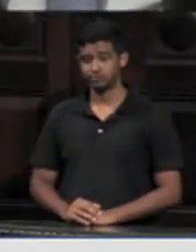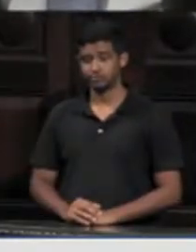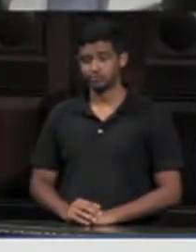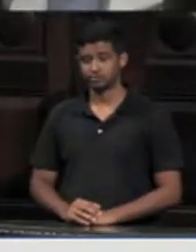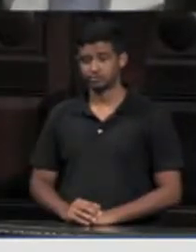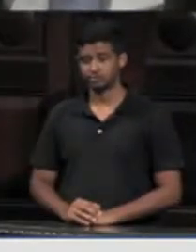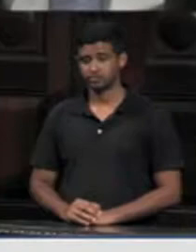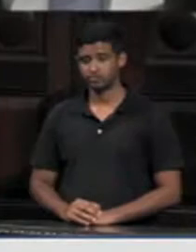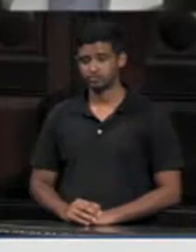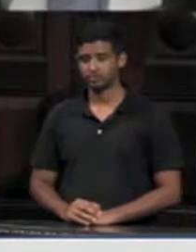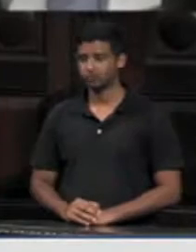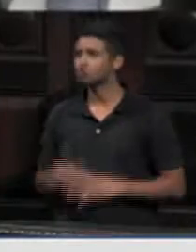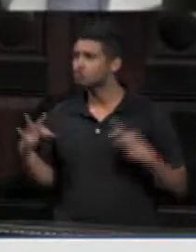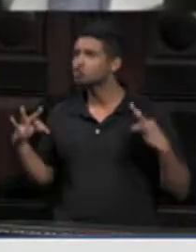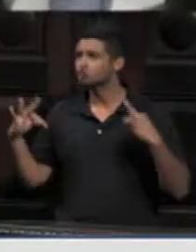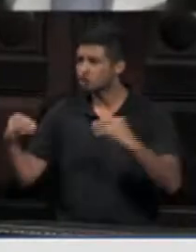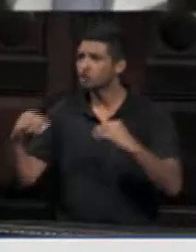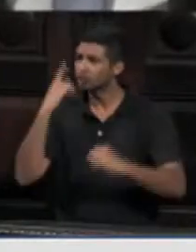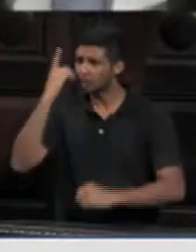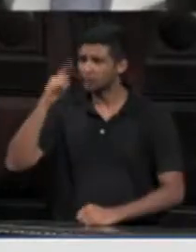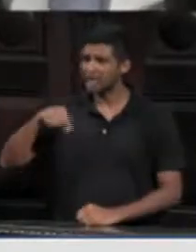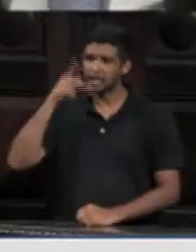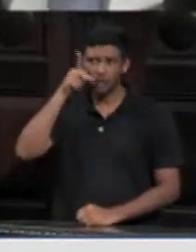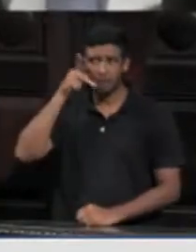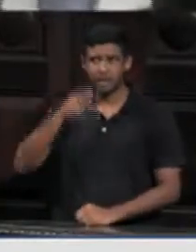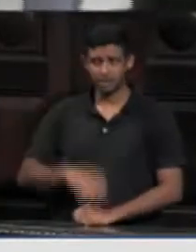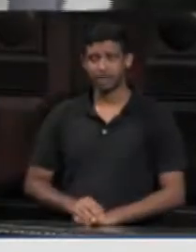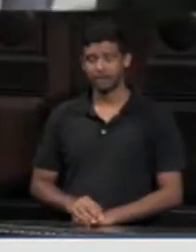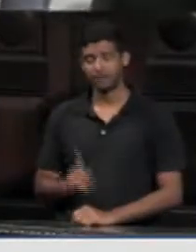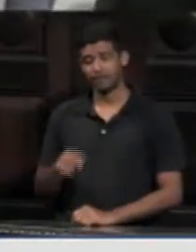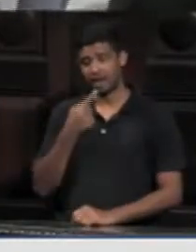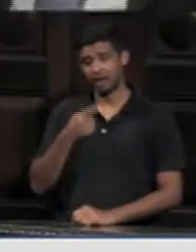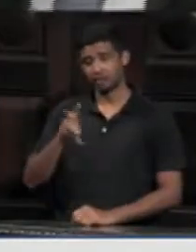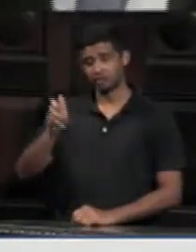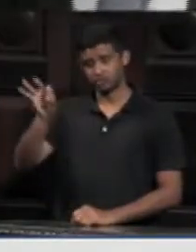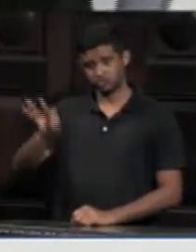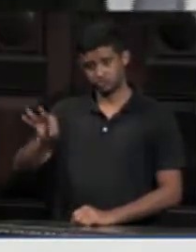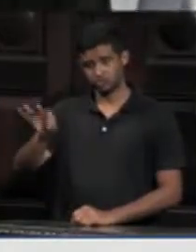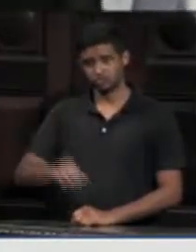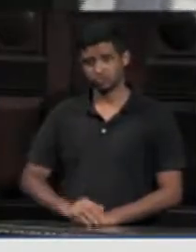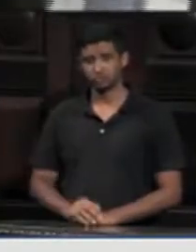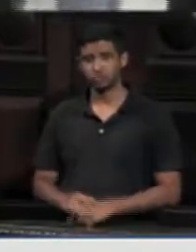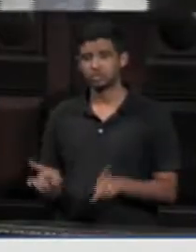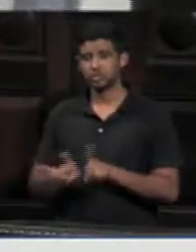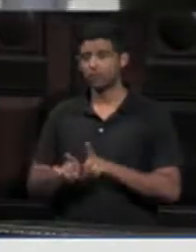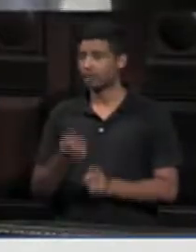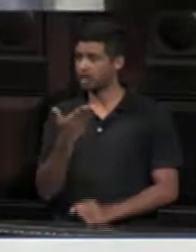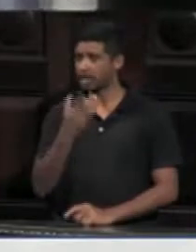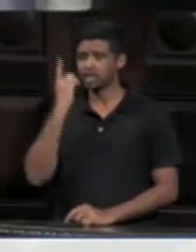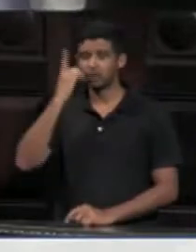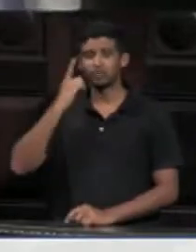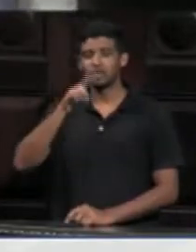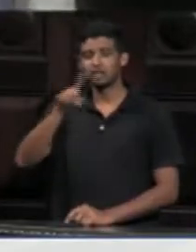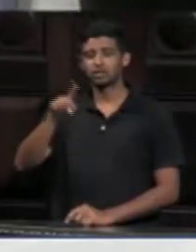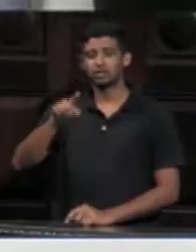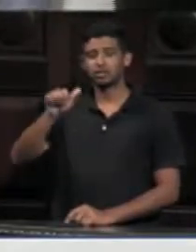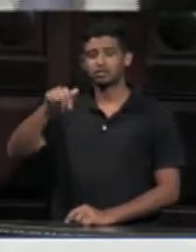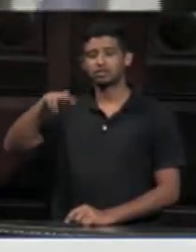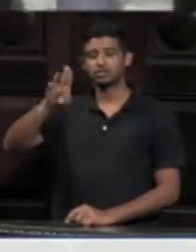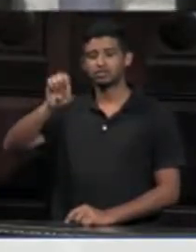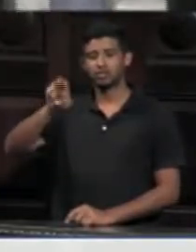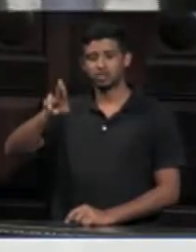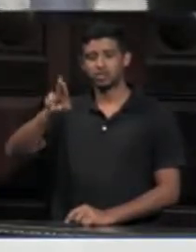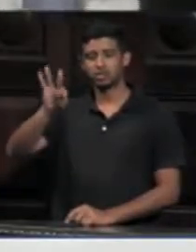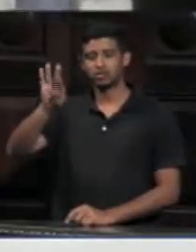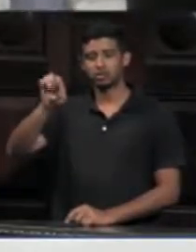o consenso aqui dos deputados aqui do plenário, né? E também deixando claro ao deputado Zaqueu Teixeira, que nós vamos incluir no texto essa questão